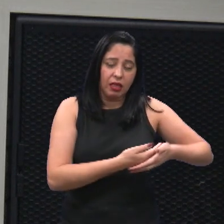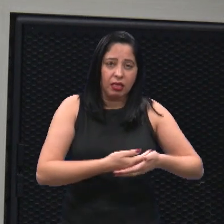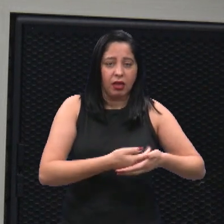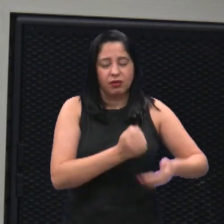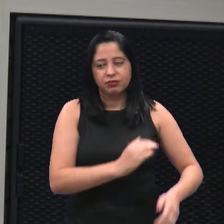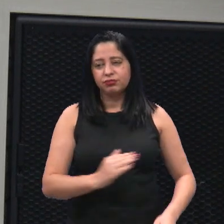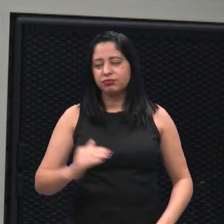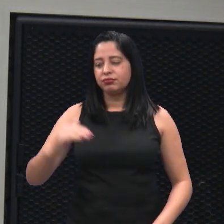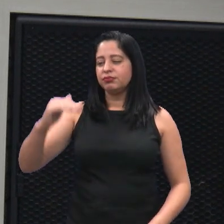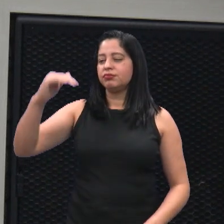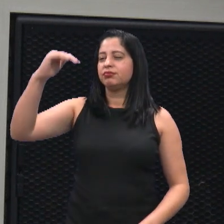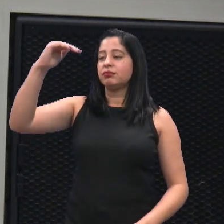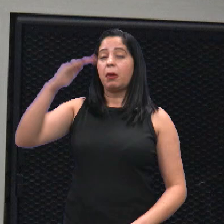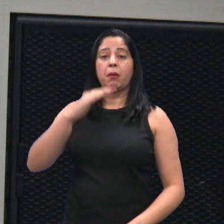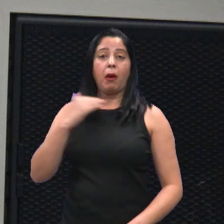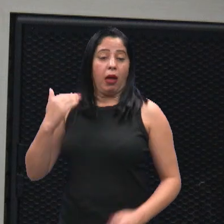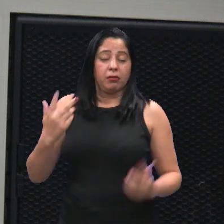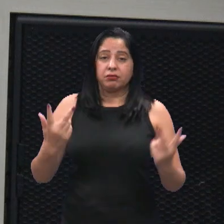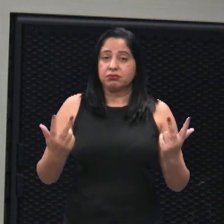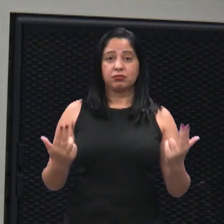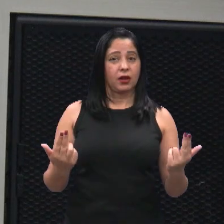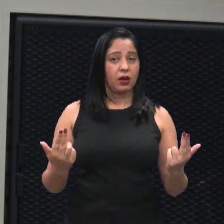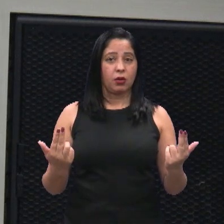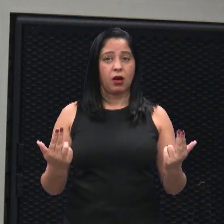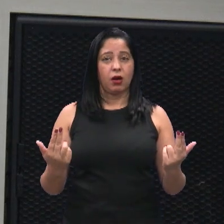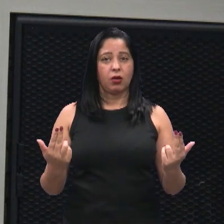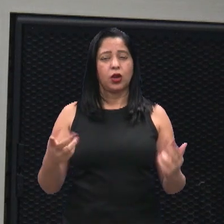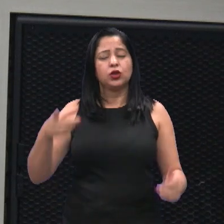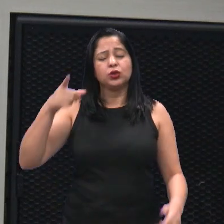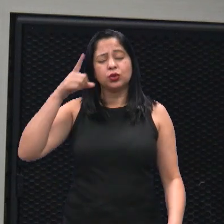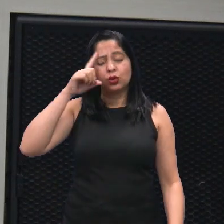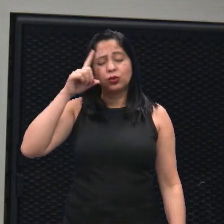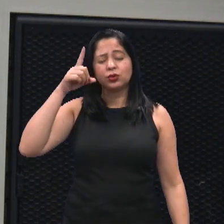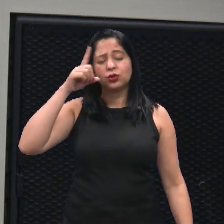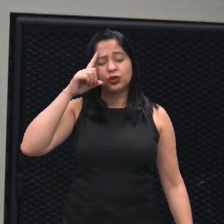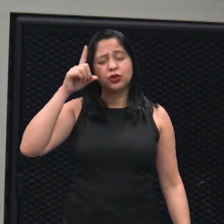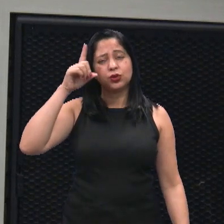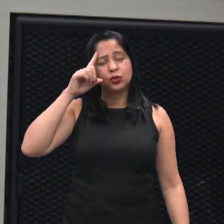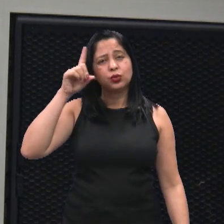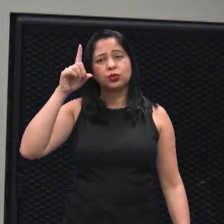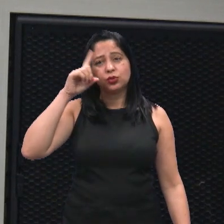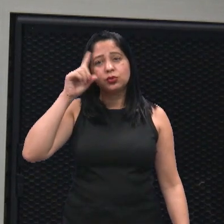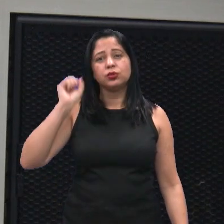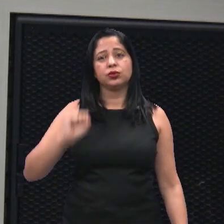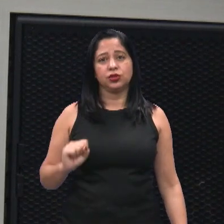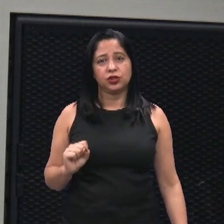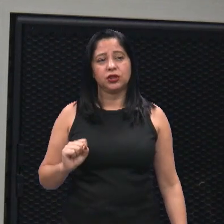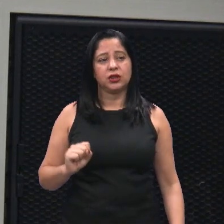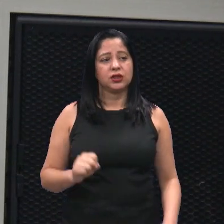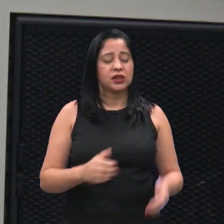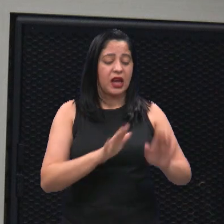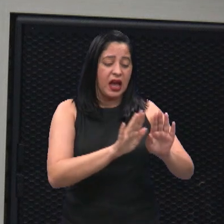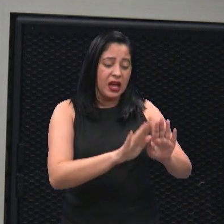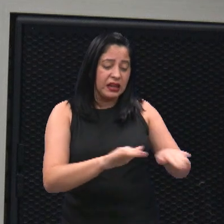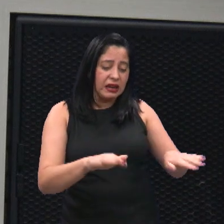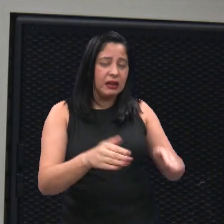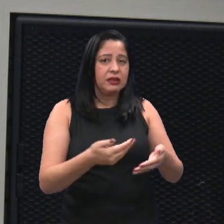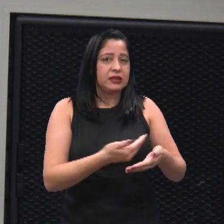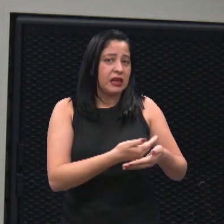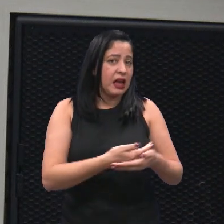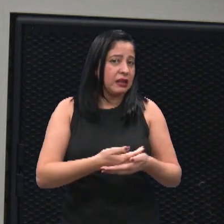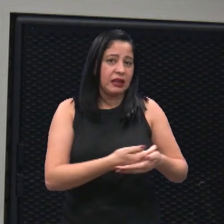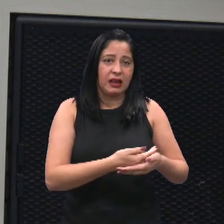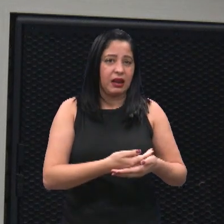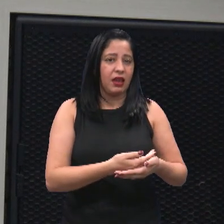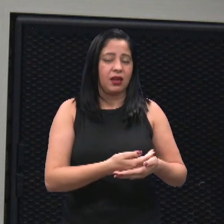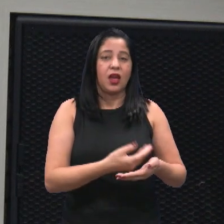dignidade. E a cada novo dia, a cada novo adiamento, São crianças sem a oportunidade de serem